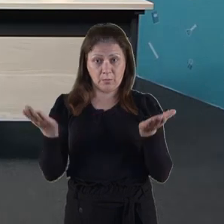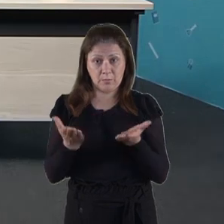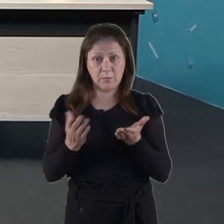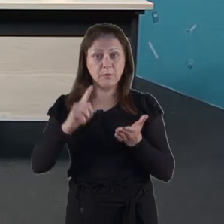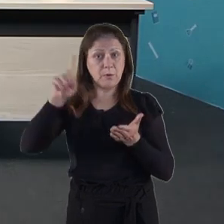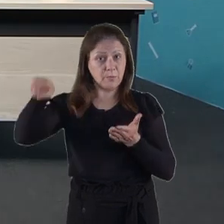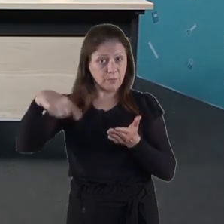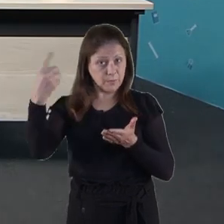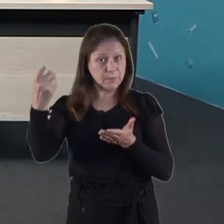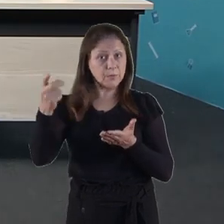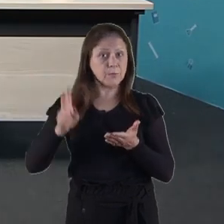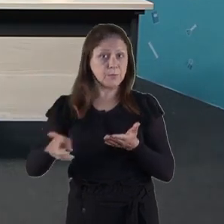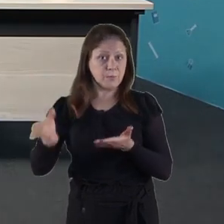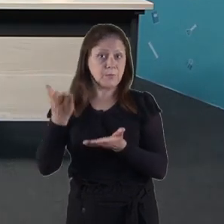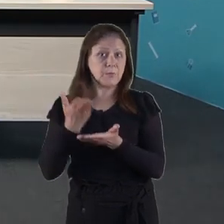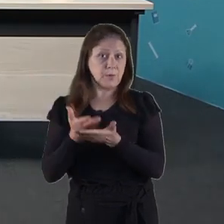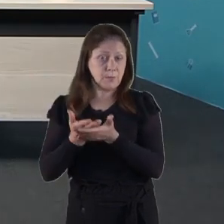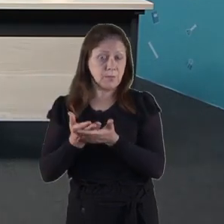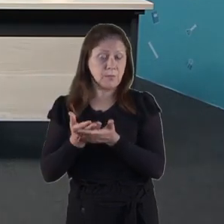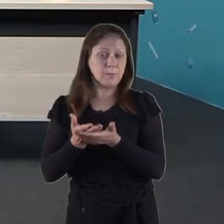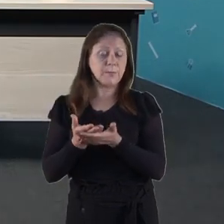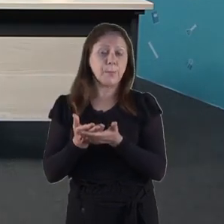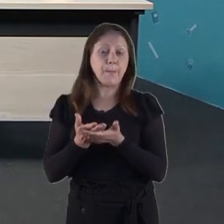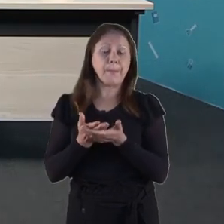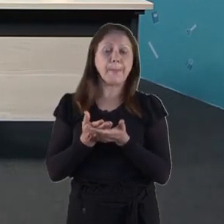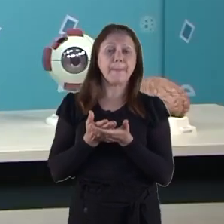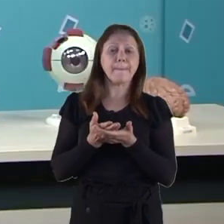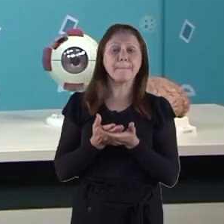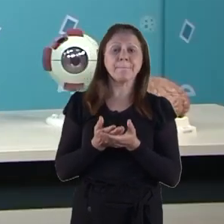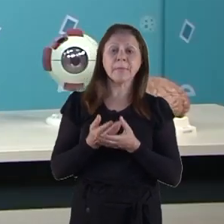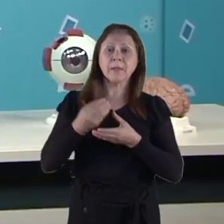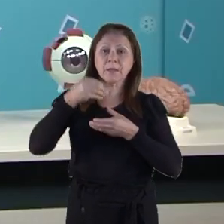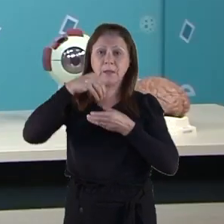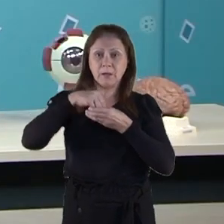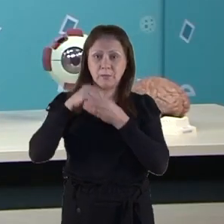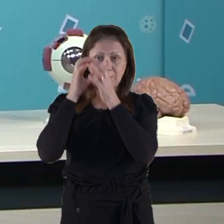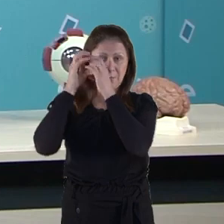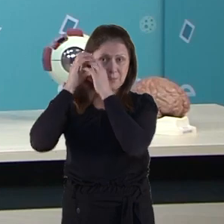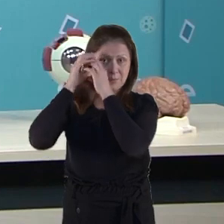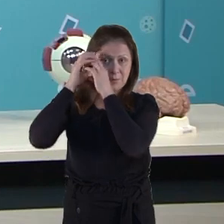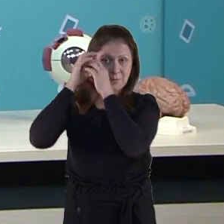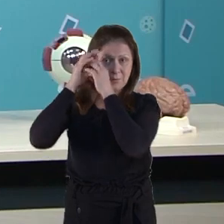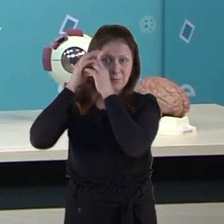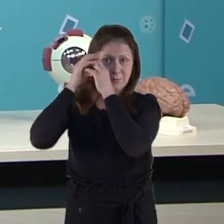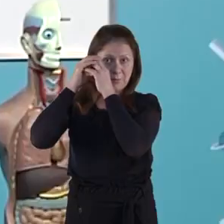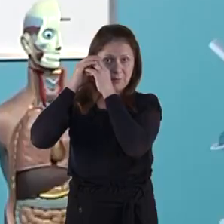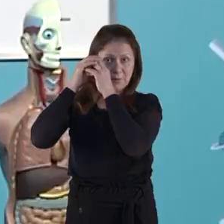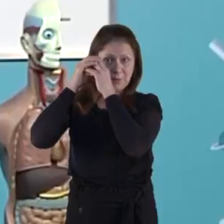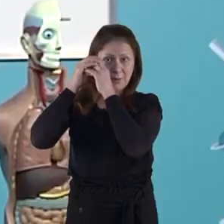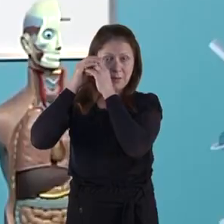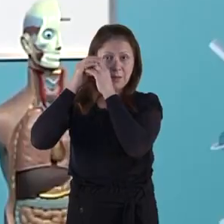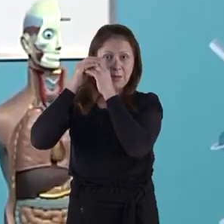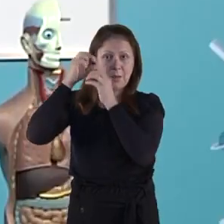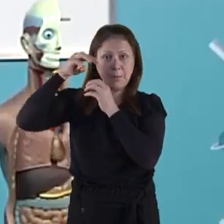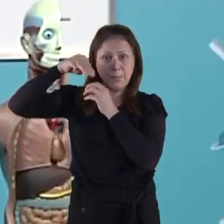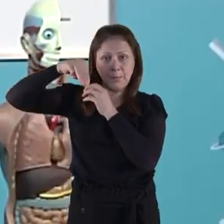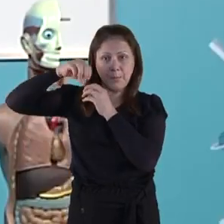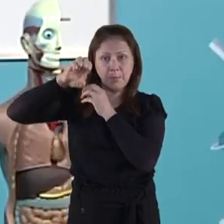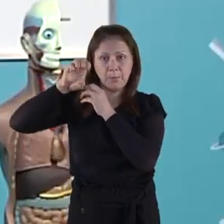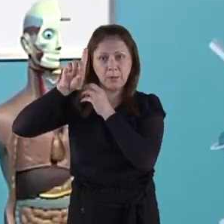gente vai falar de outros órgãos e de outros sistemas e aí a gente vê o resto. Aqui dentro a gente tem o cérebro, né? Cérebro e